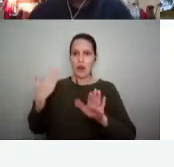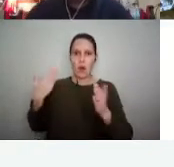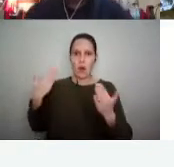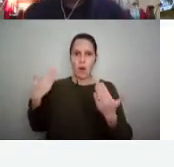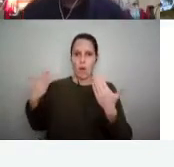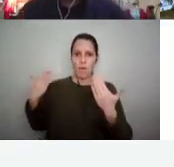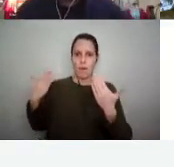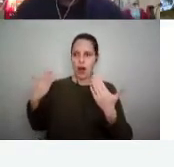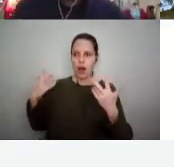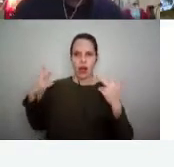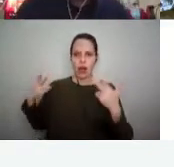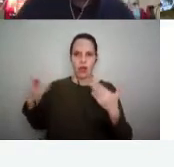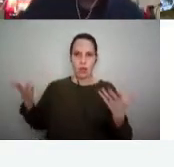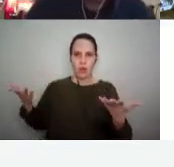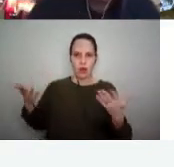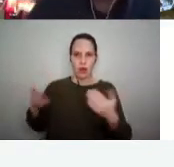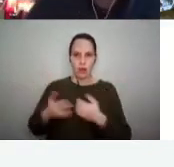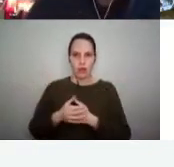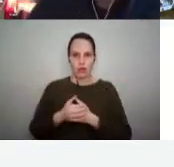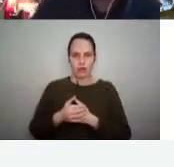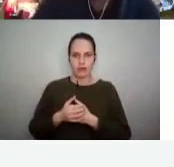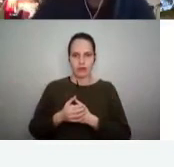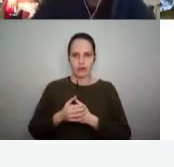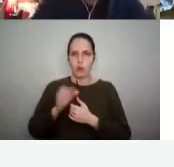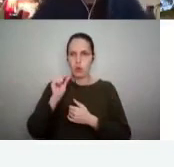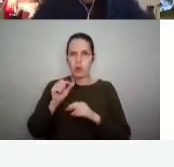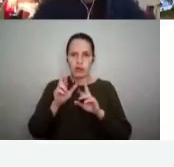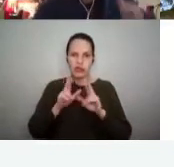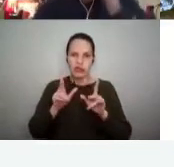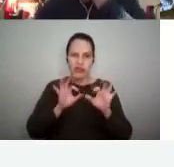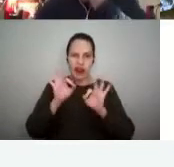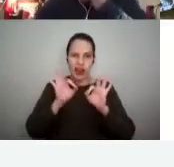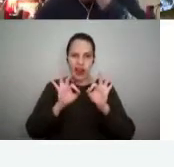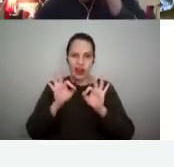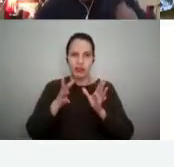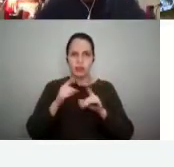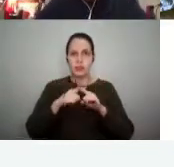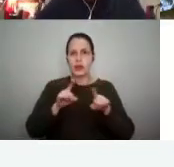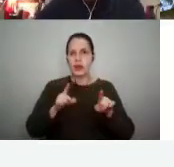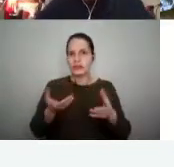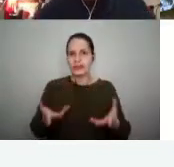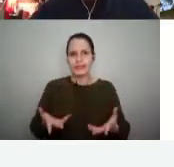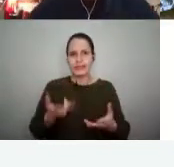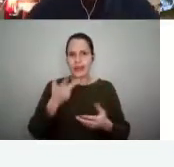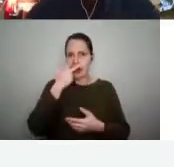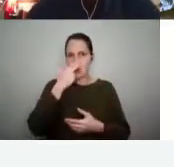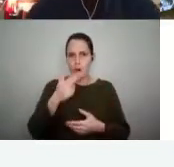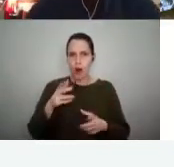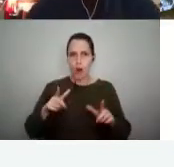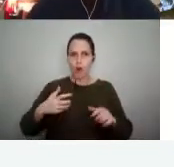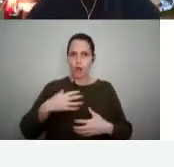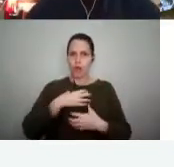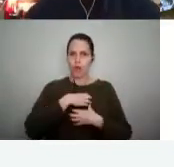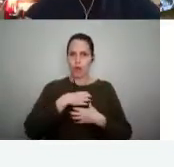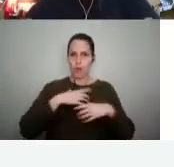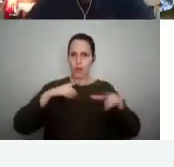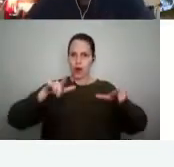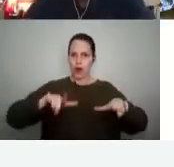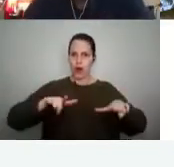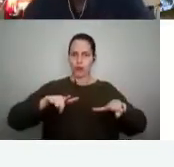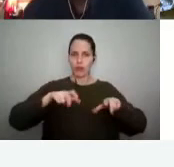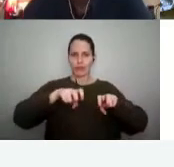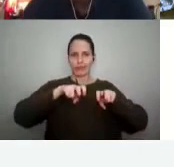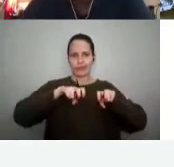os mesmos, né? Então, nós precisamos transformar porque estamos atingidos pelas novas tecnologias e a